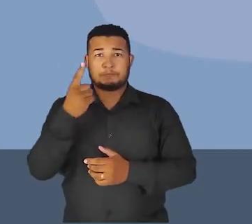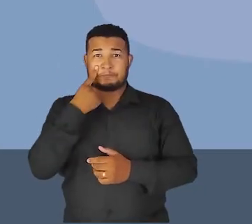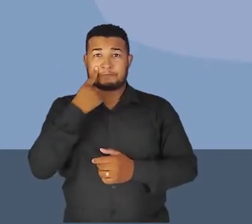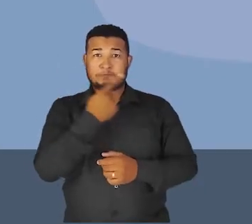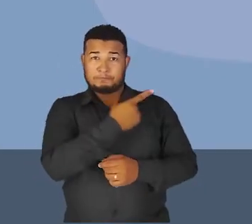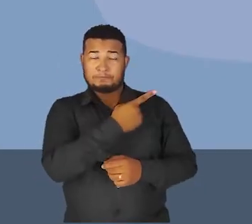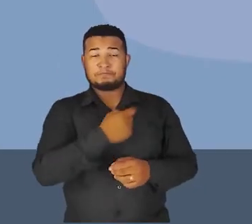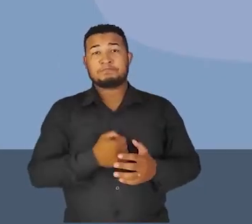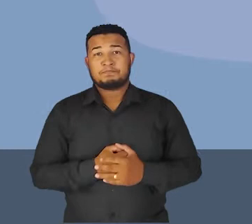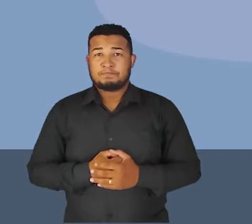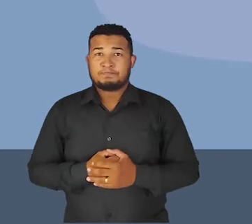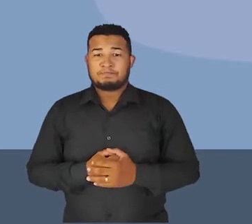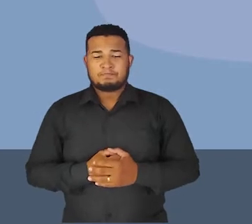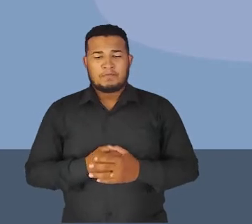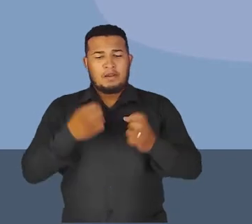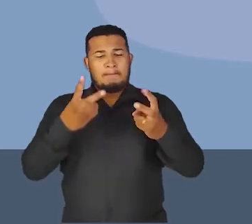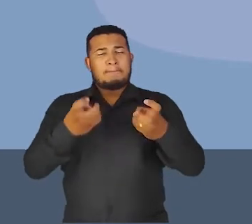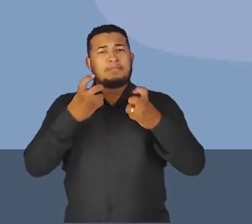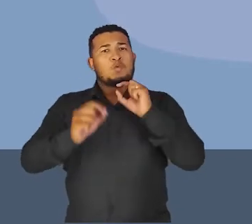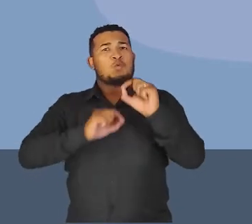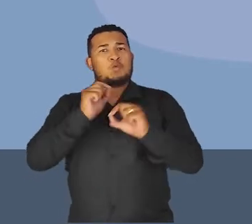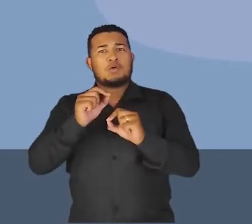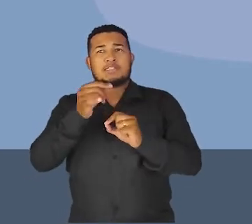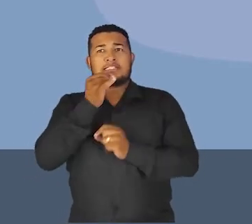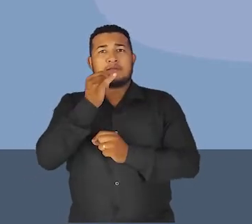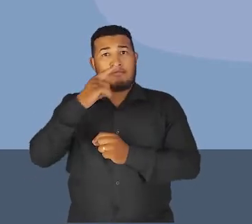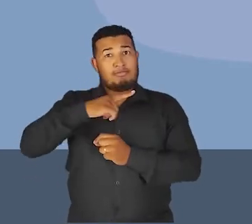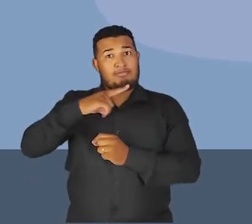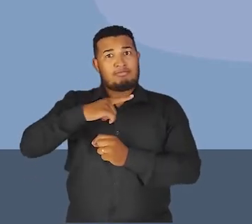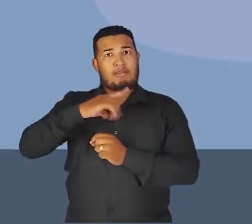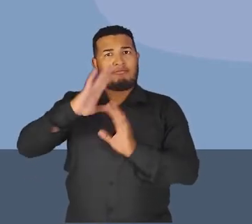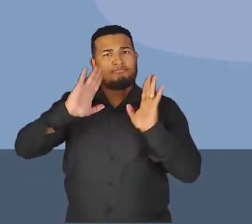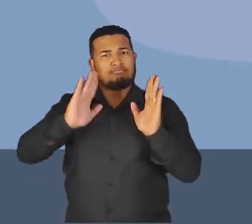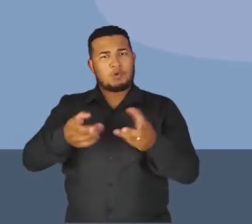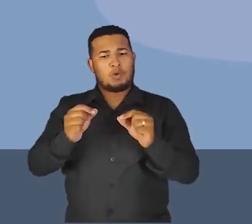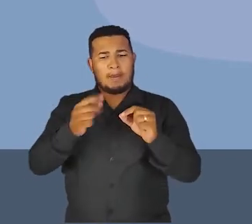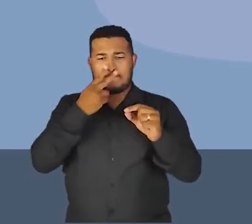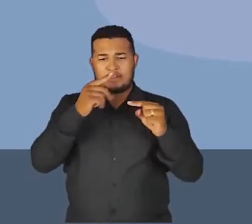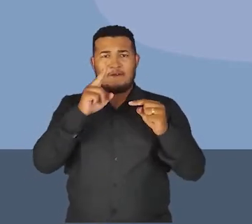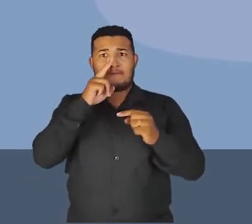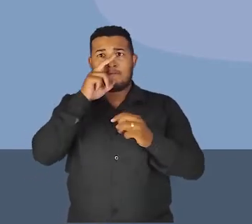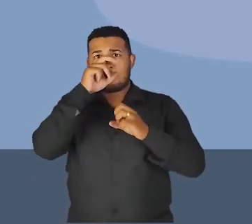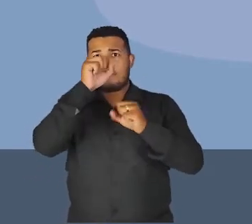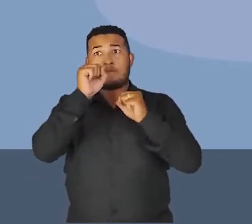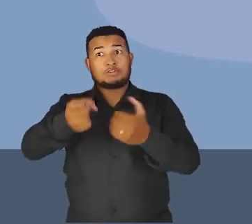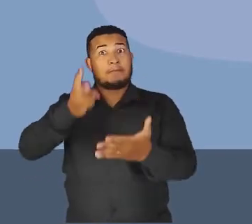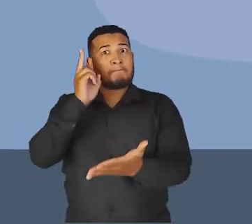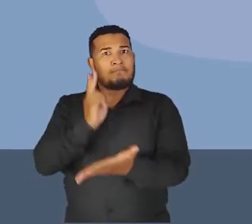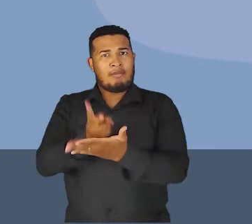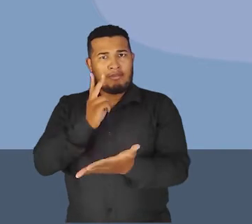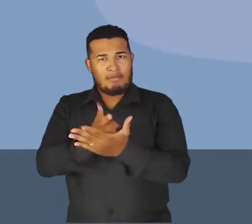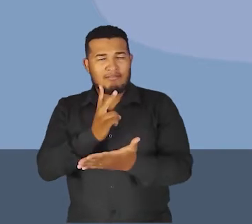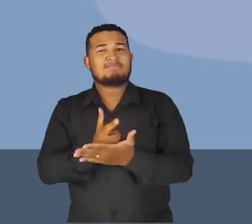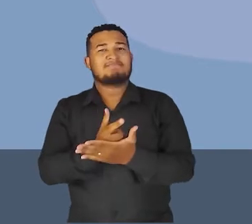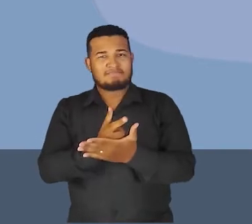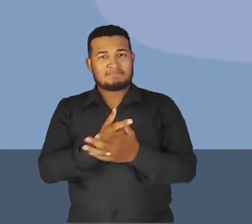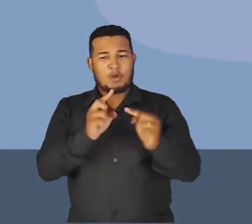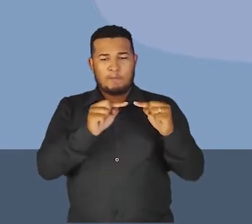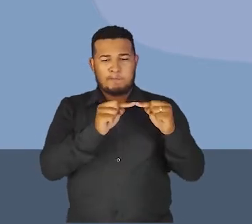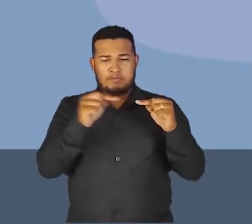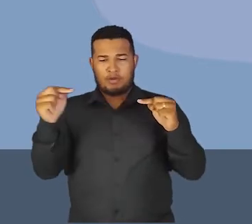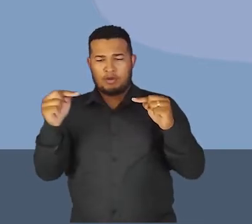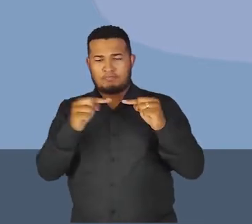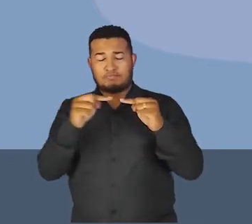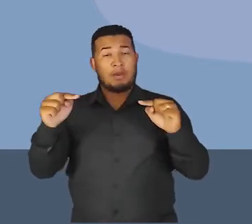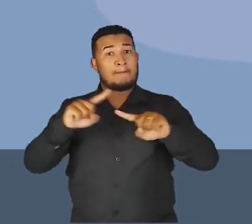tela. Observe que nós temos ali a mesma força atuando, puxando o bloco, e